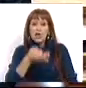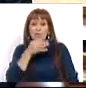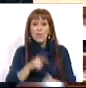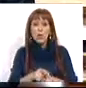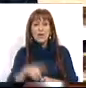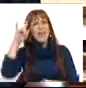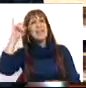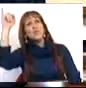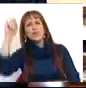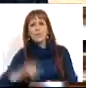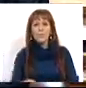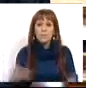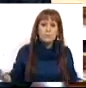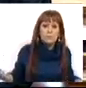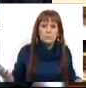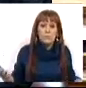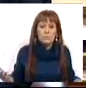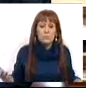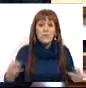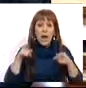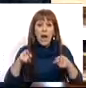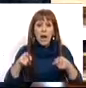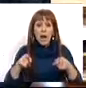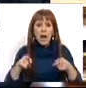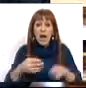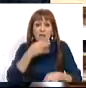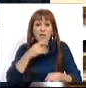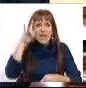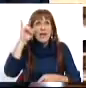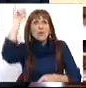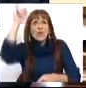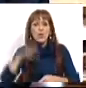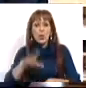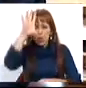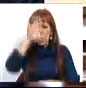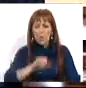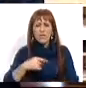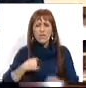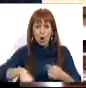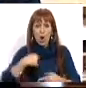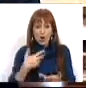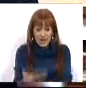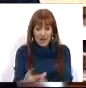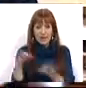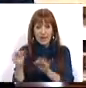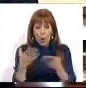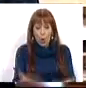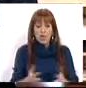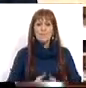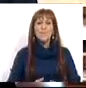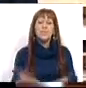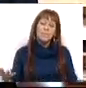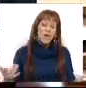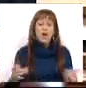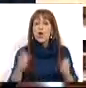falar de ideologias. E, ao fim e ao cabo, é falar de ideologia do Governo que nós estamos aqui a tratar hoje.